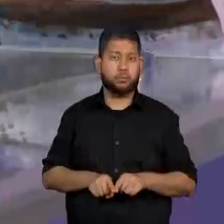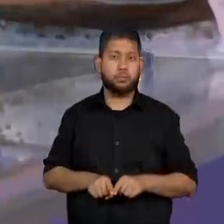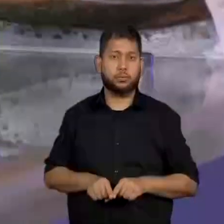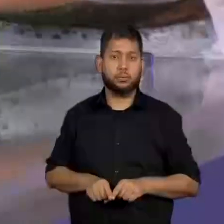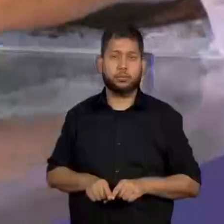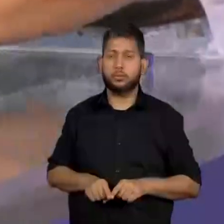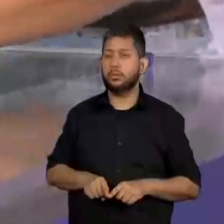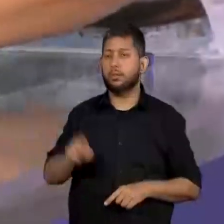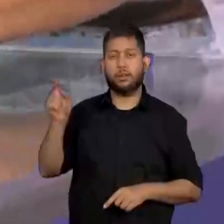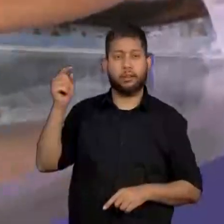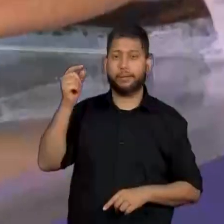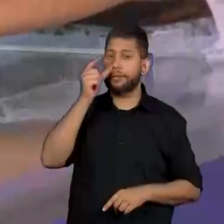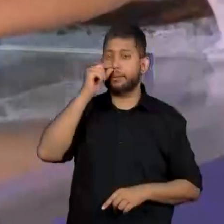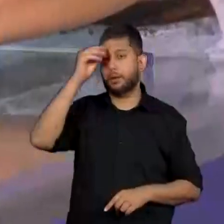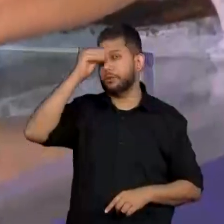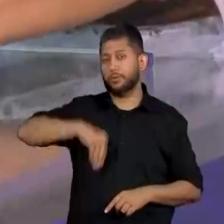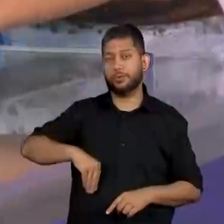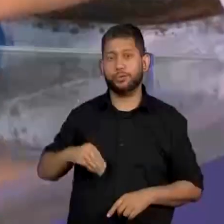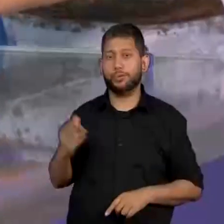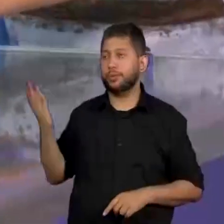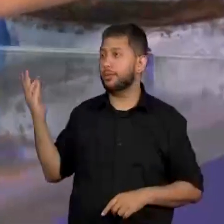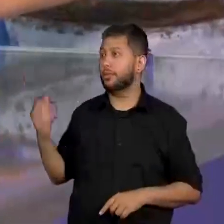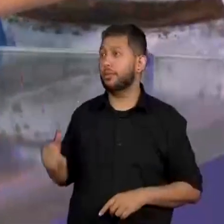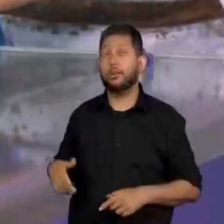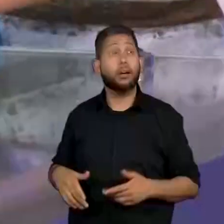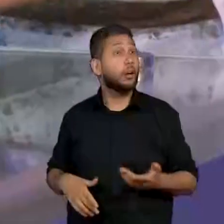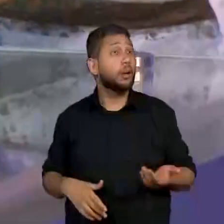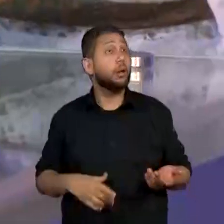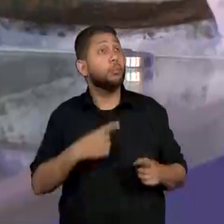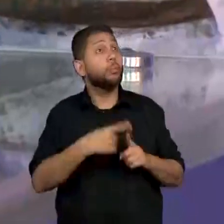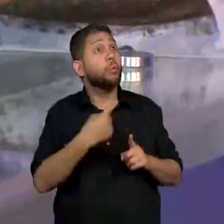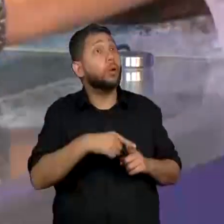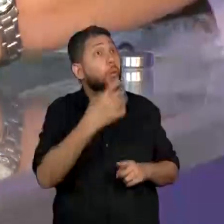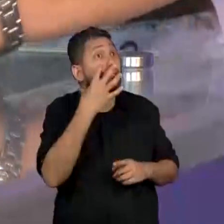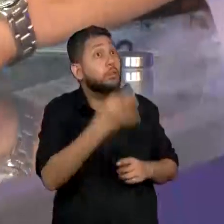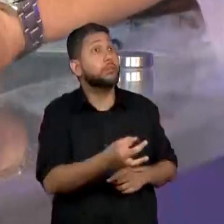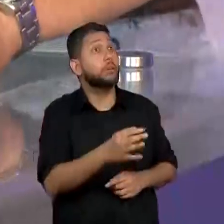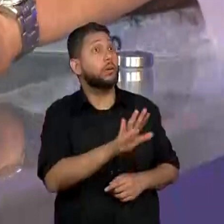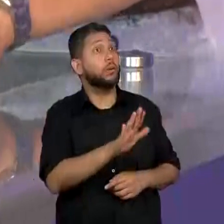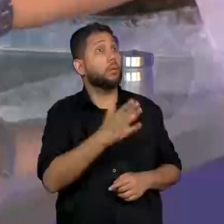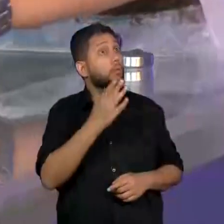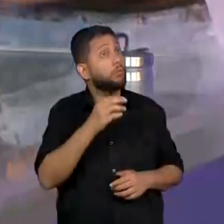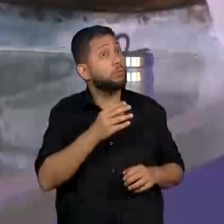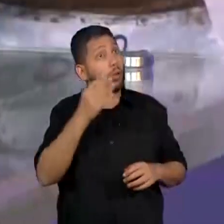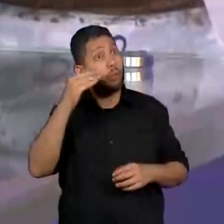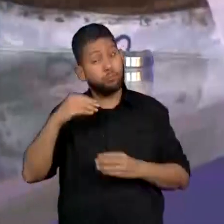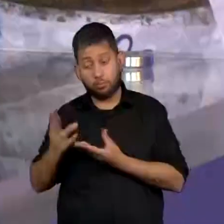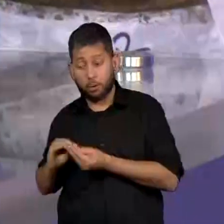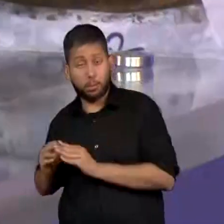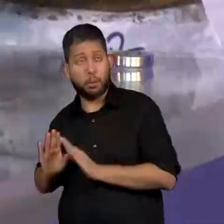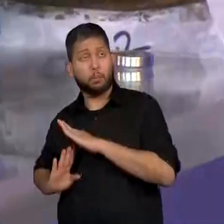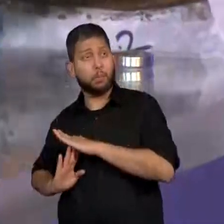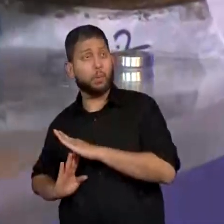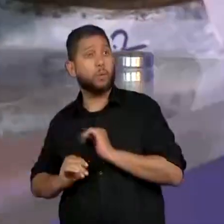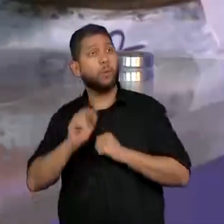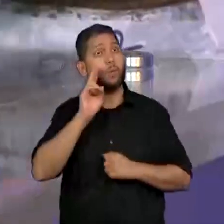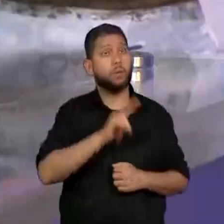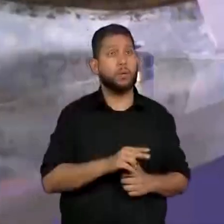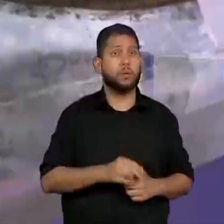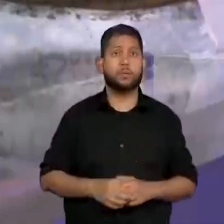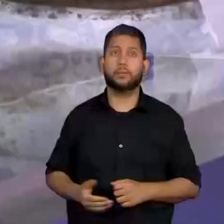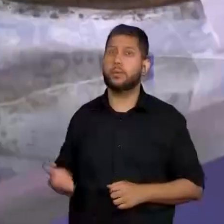até desistir gente eu desisti porque eu quero prestar atenção em você fazendo aí vai ficar desse jeito